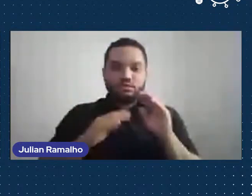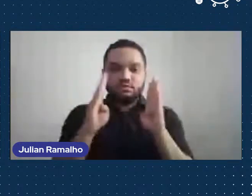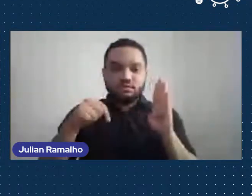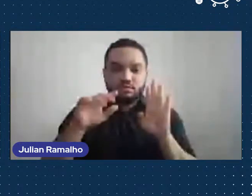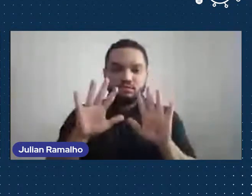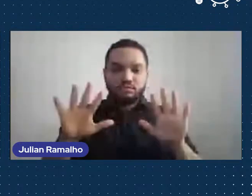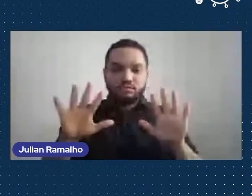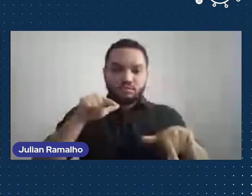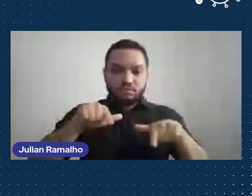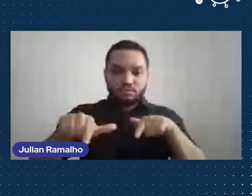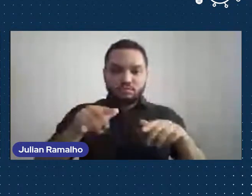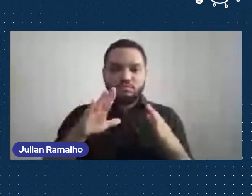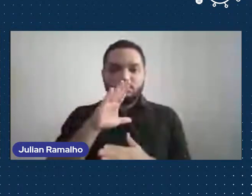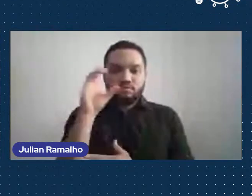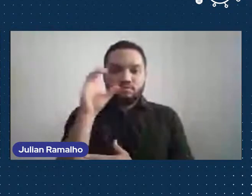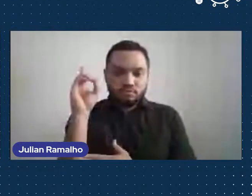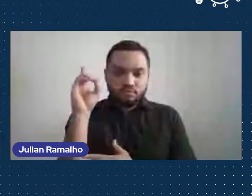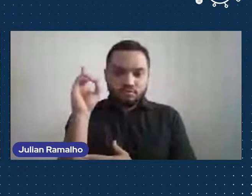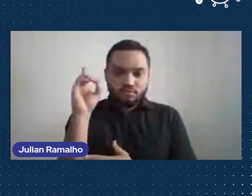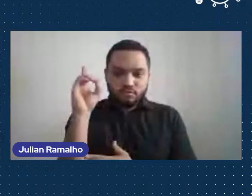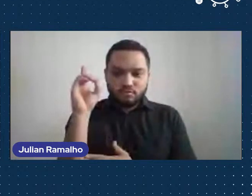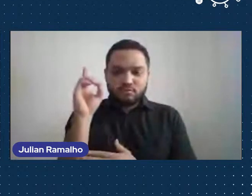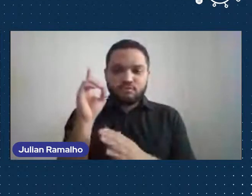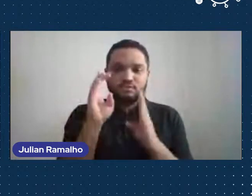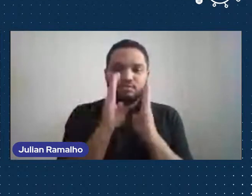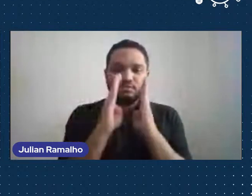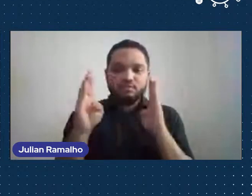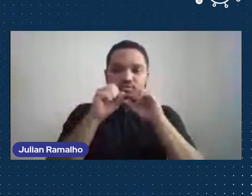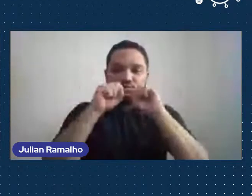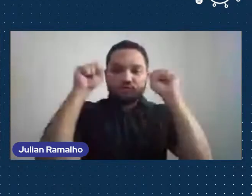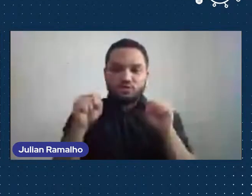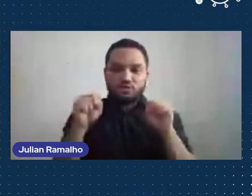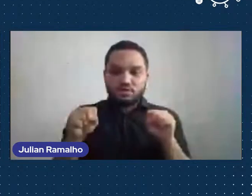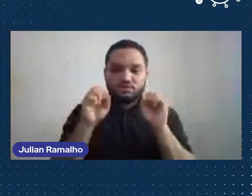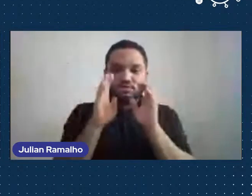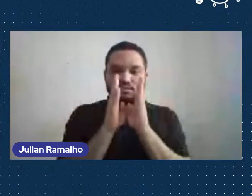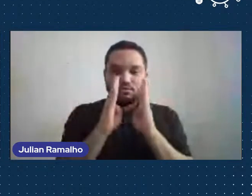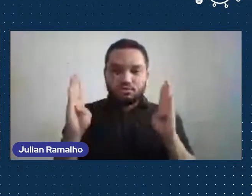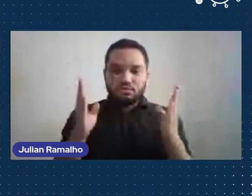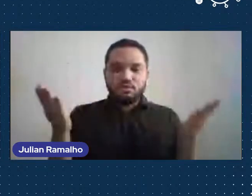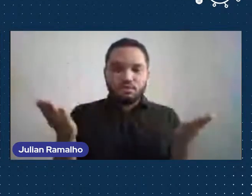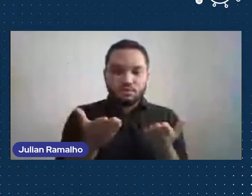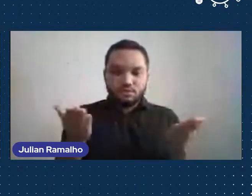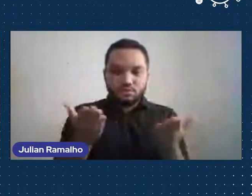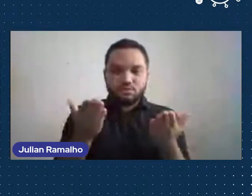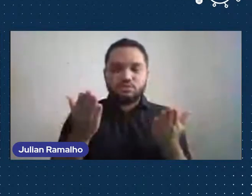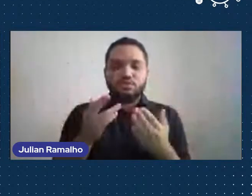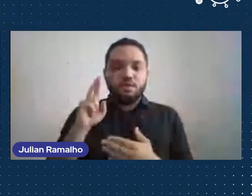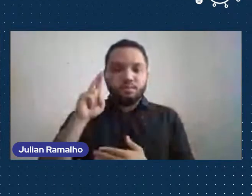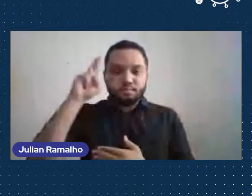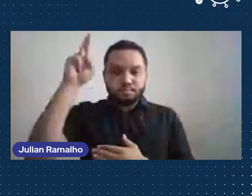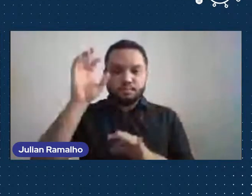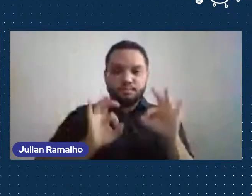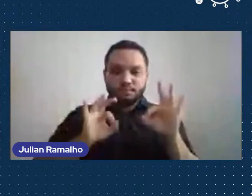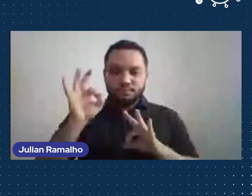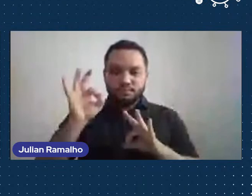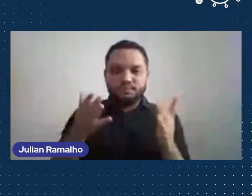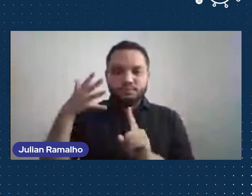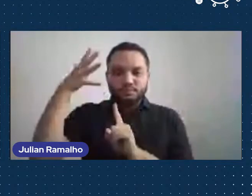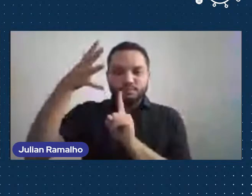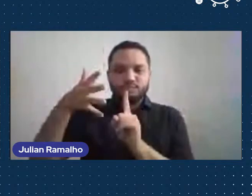atuo hoje na coordenação de bibliotecas do sistema de bibliotecas. E hoje eu serei a mediadora da nossa